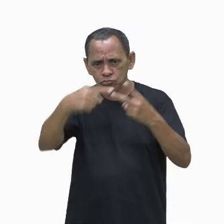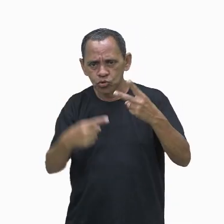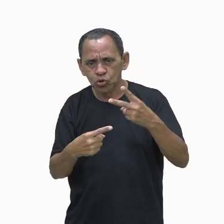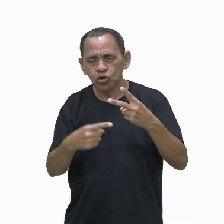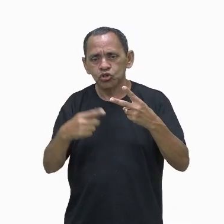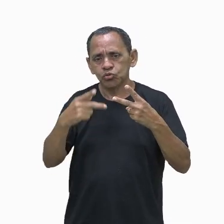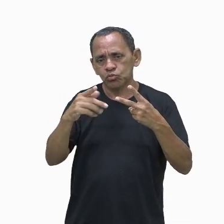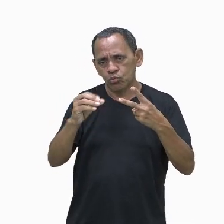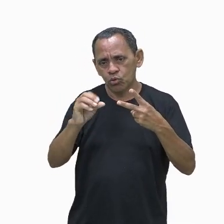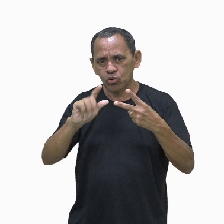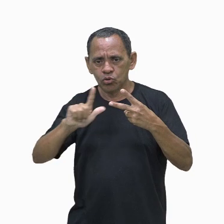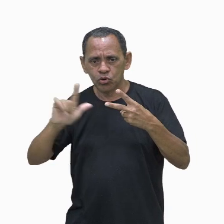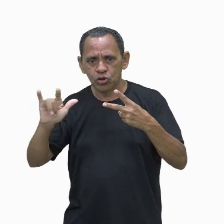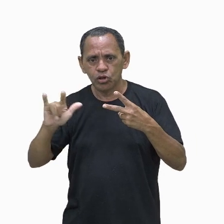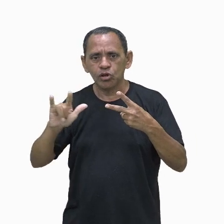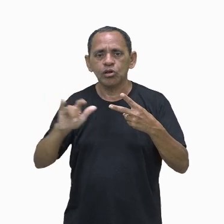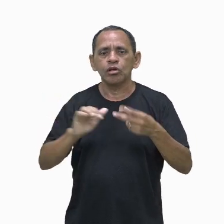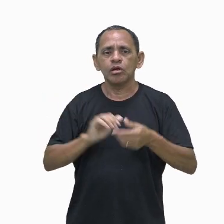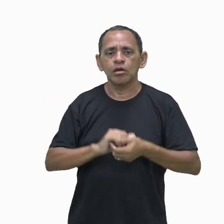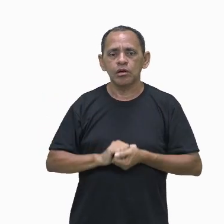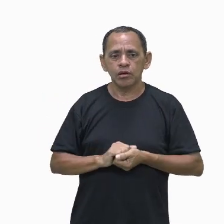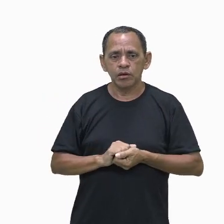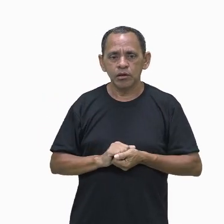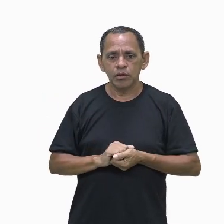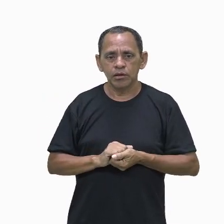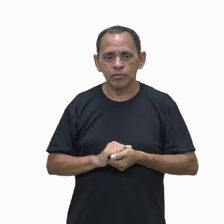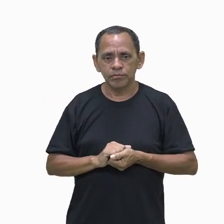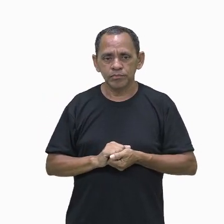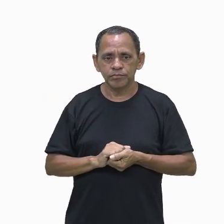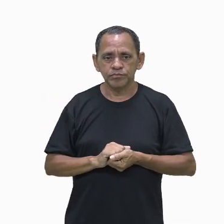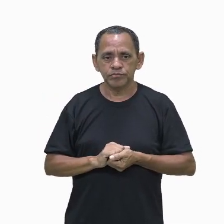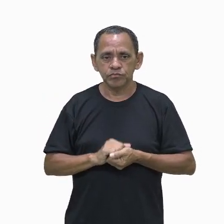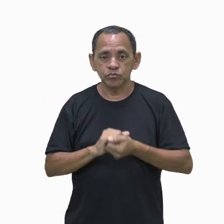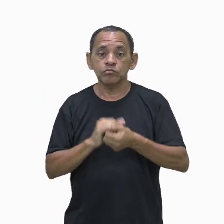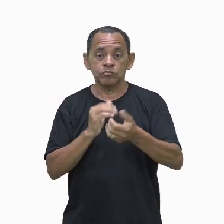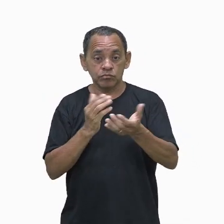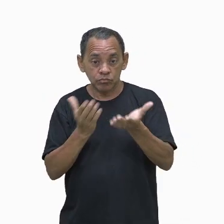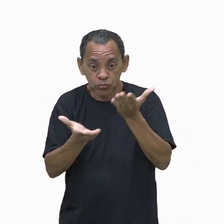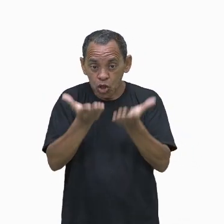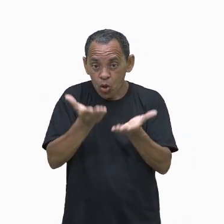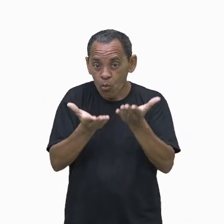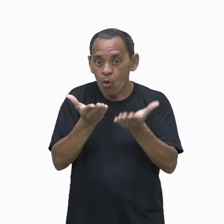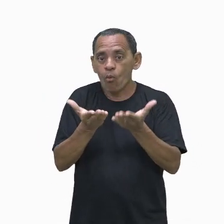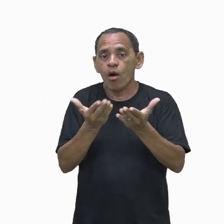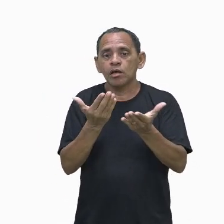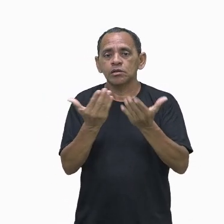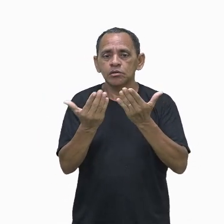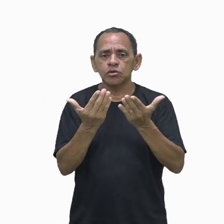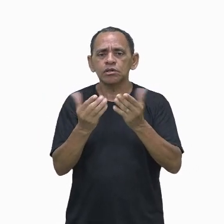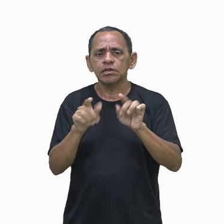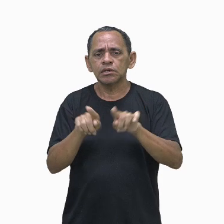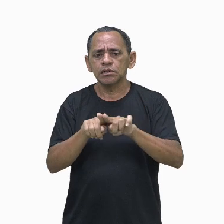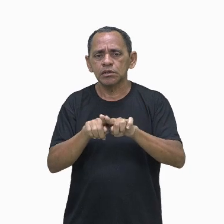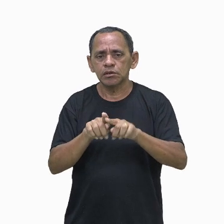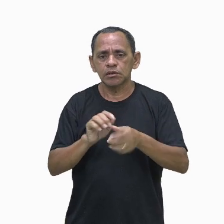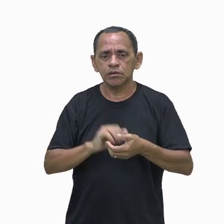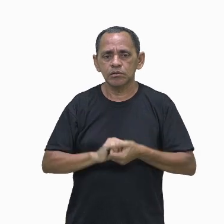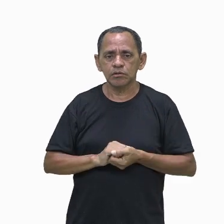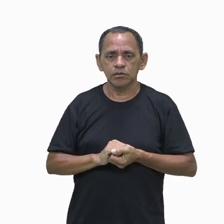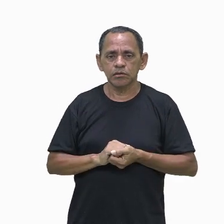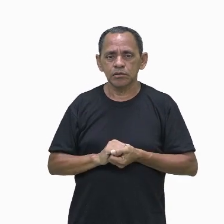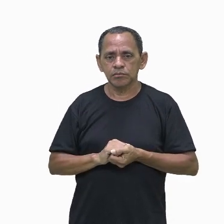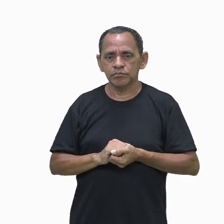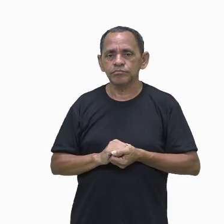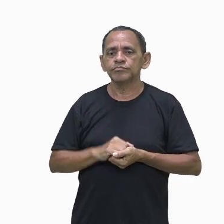polissacarídeos, a amilose, né? Numa proporção de 20% a 15%, e a amilopectina,